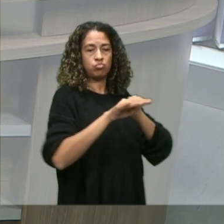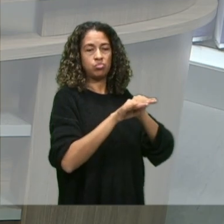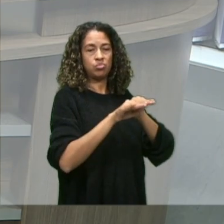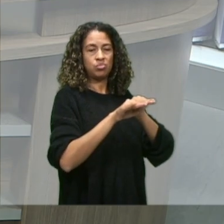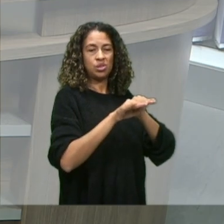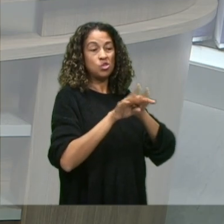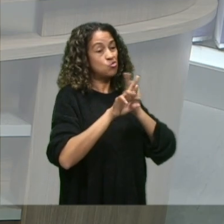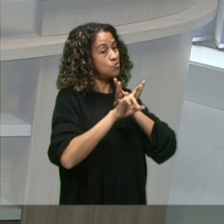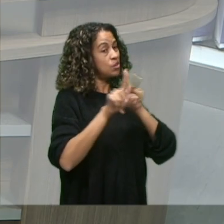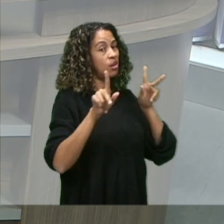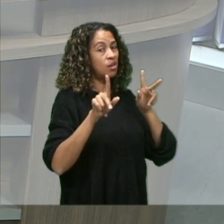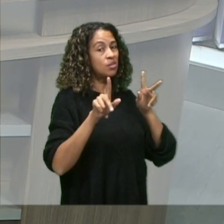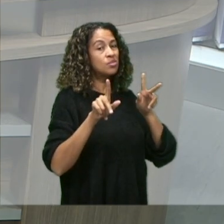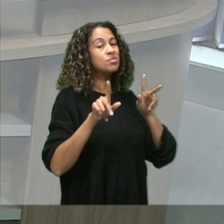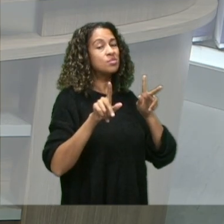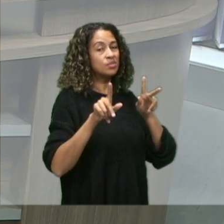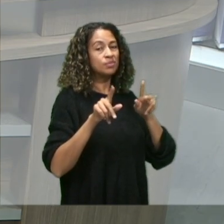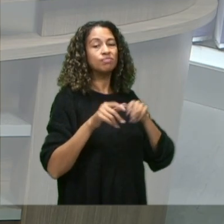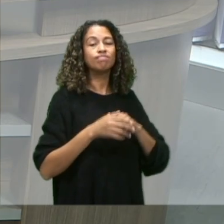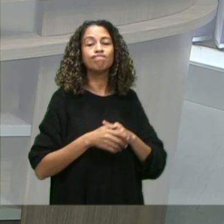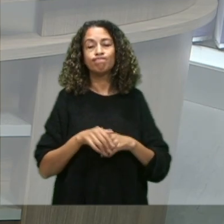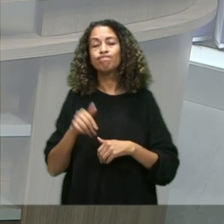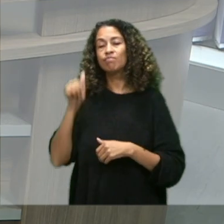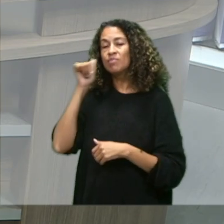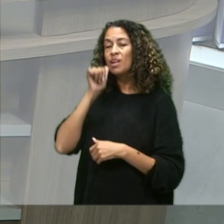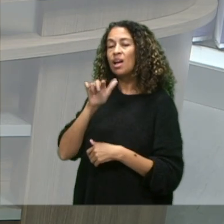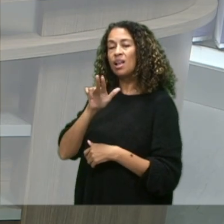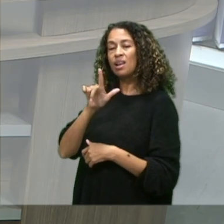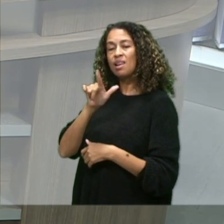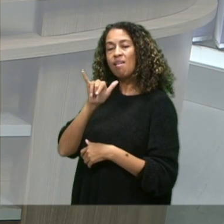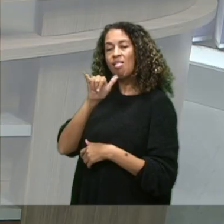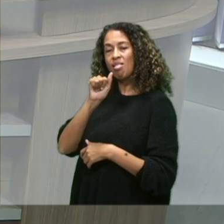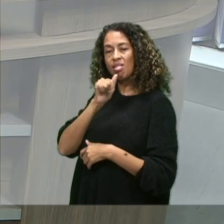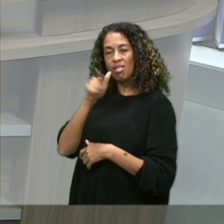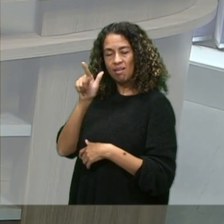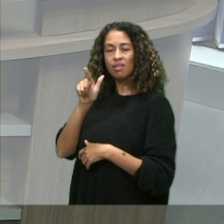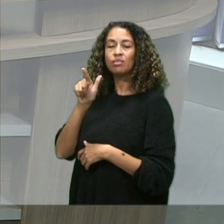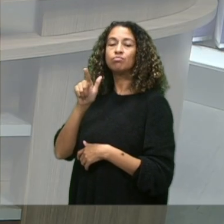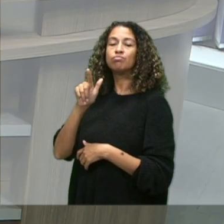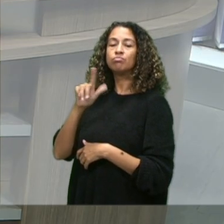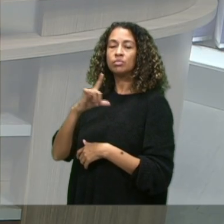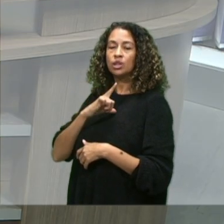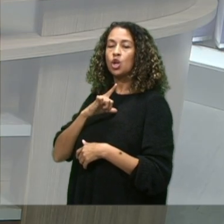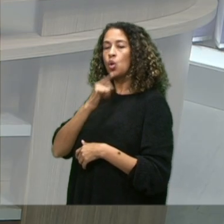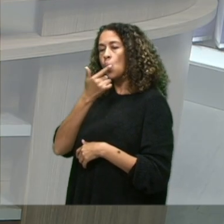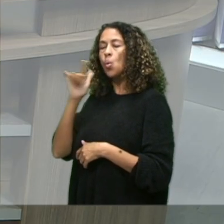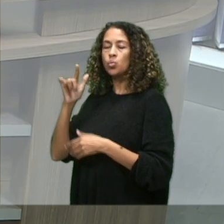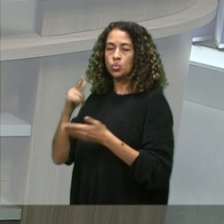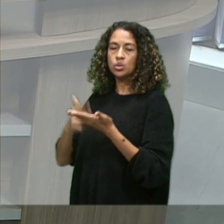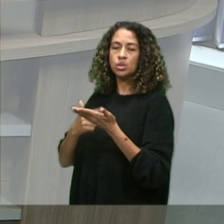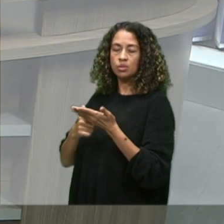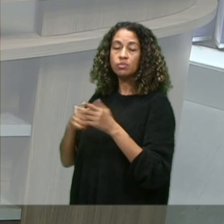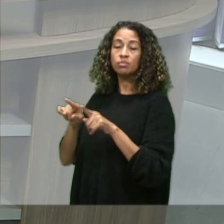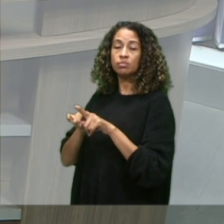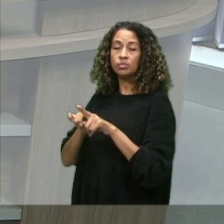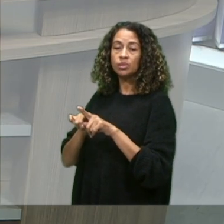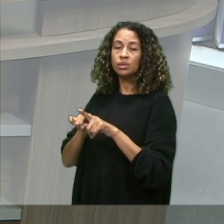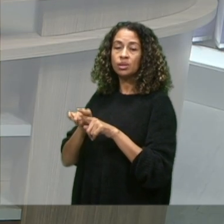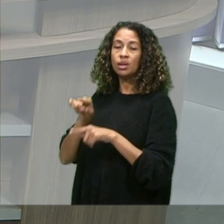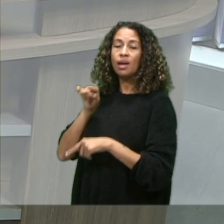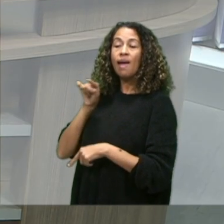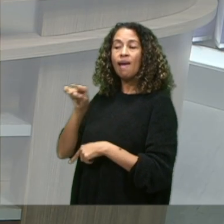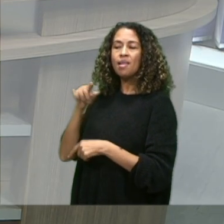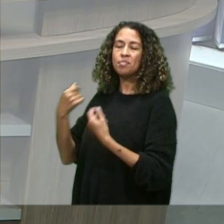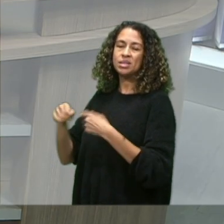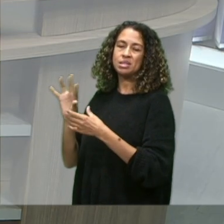contrário. Né? A questão da Lilá, até eu estava comentando, eu já tenho mais 2 livros escritos, né? Em um deles, a Lilá precisa de